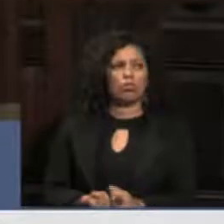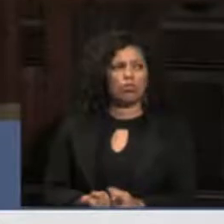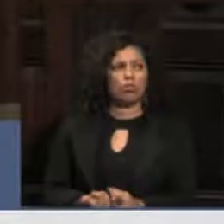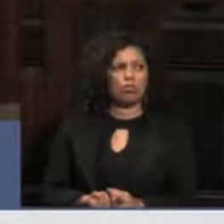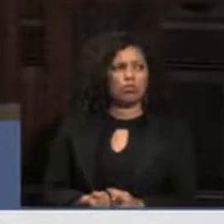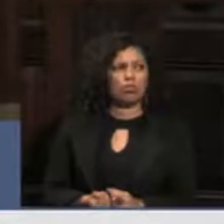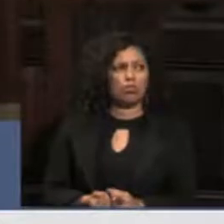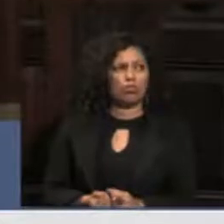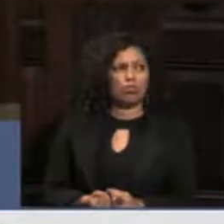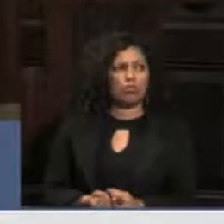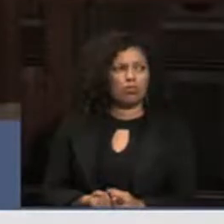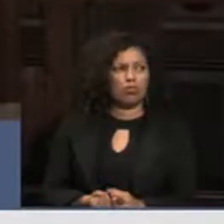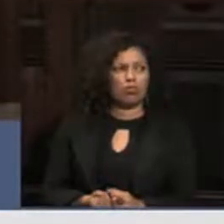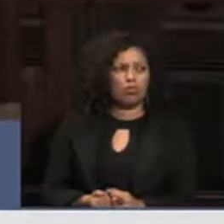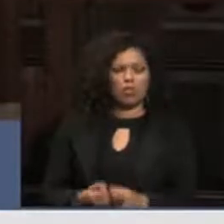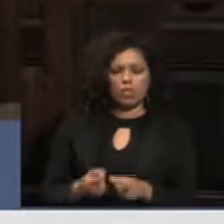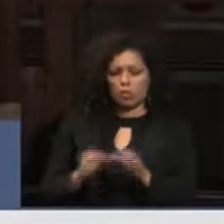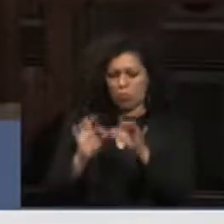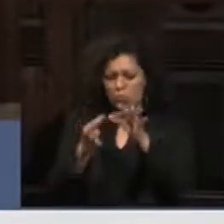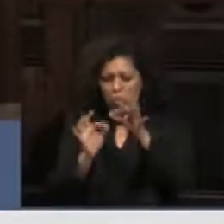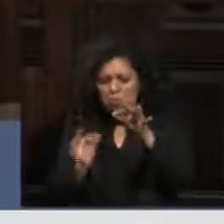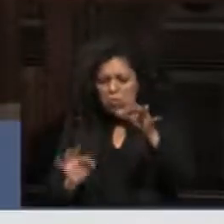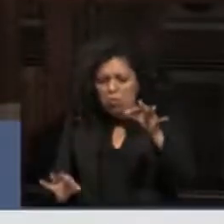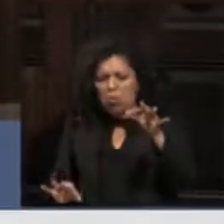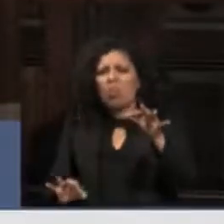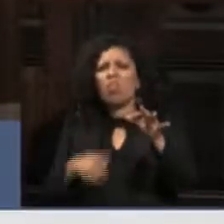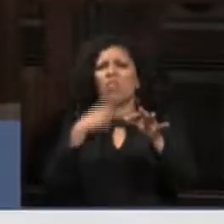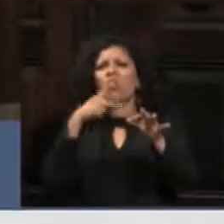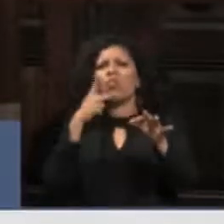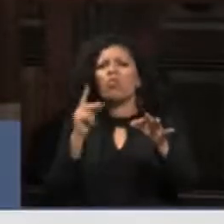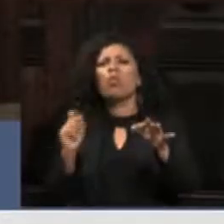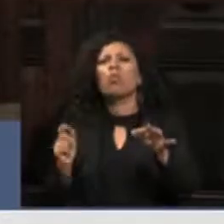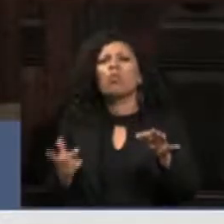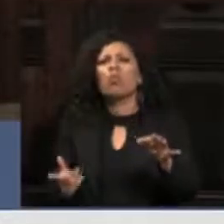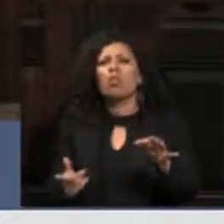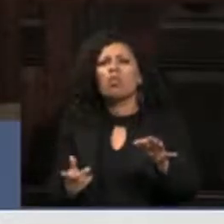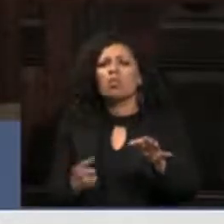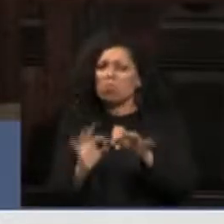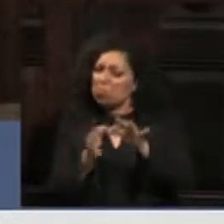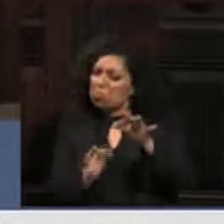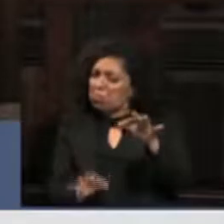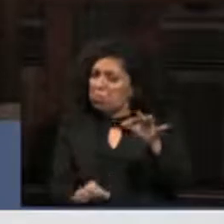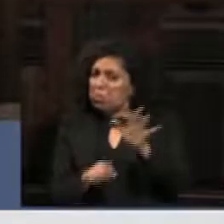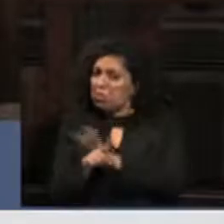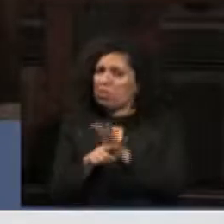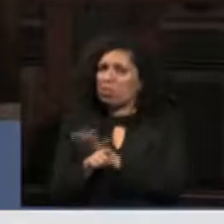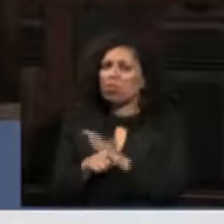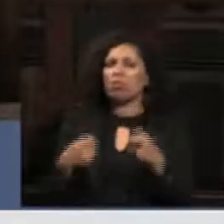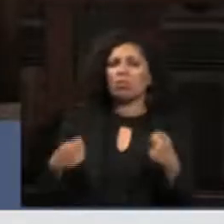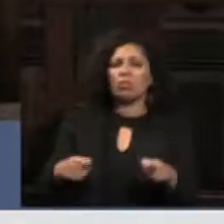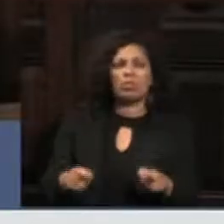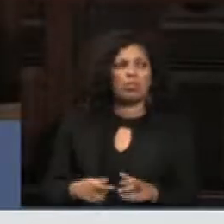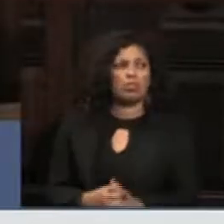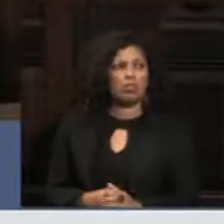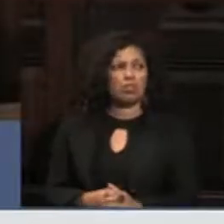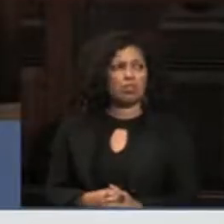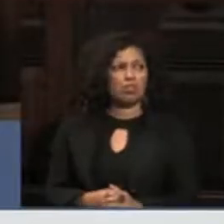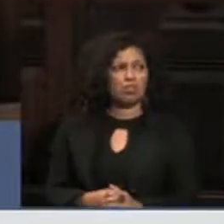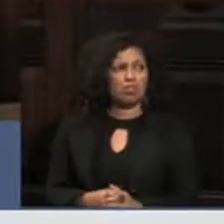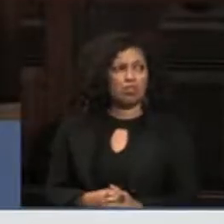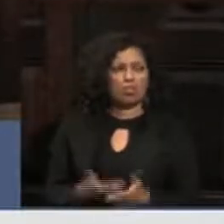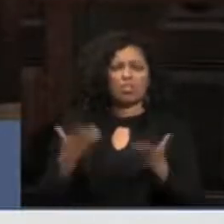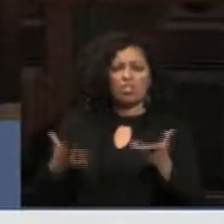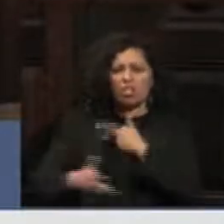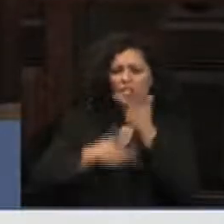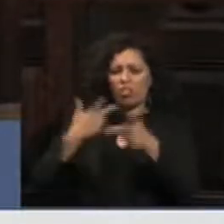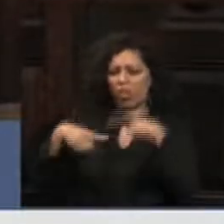que esmiuçem as suas declarações. Querem pisar em nossos pescoços? querem